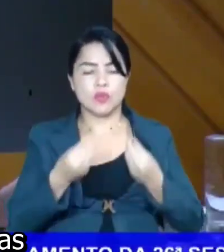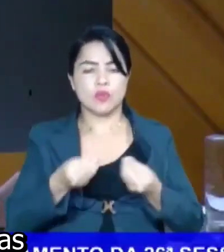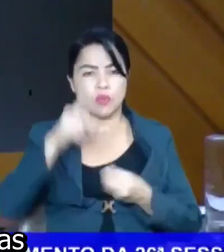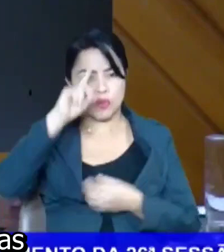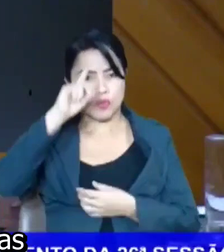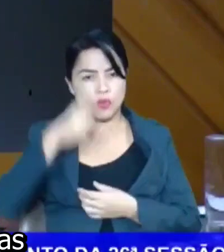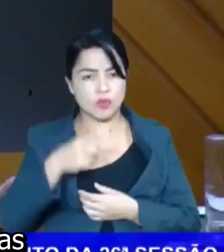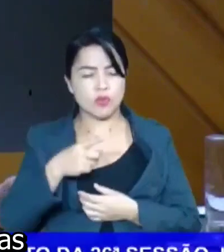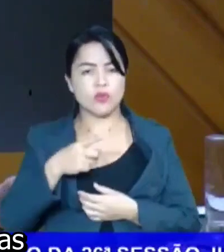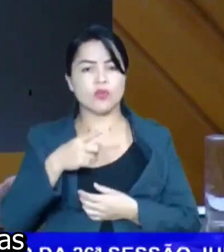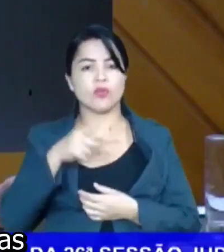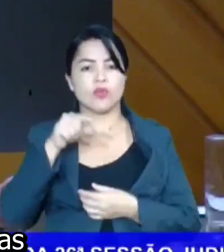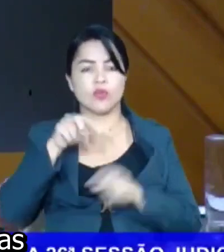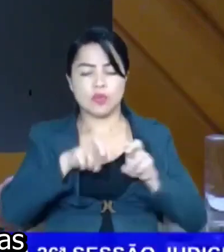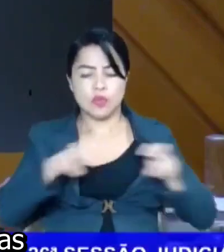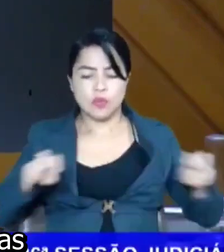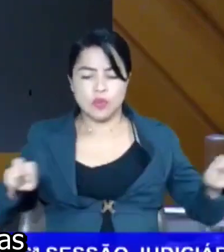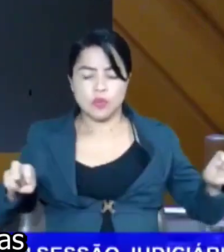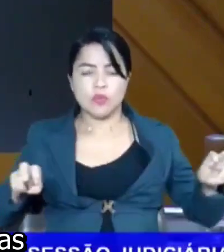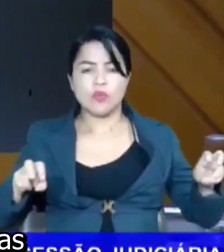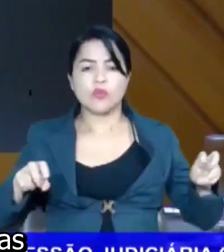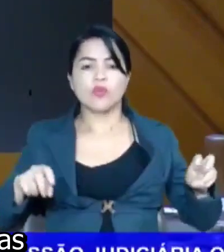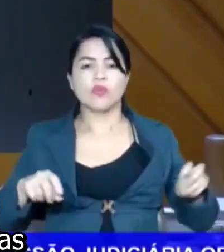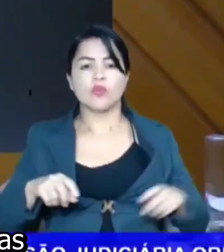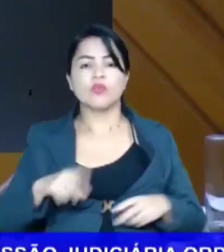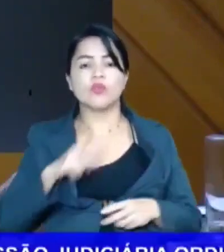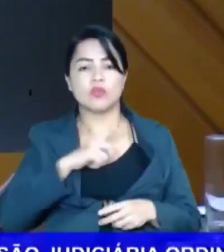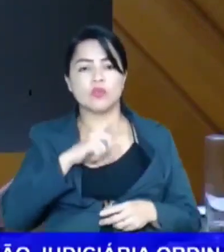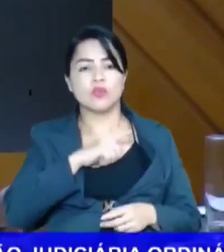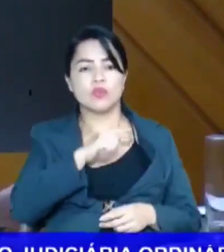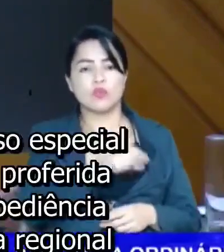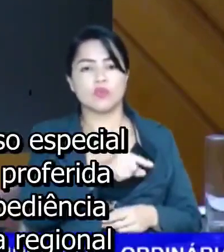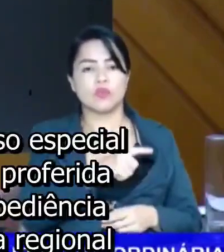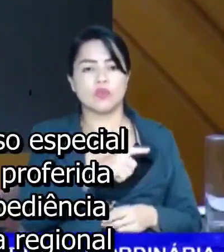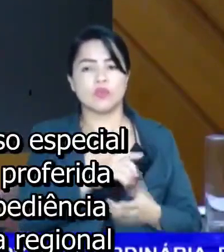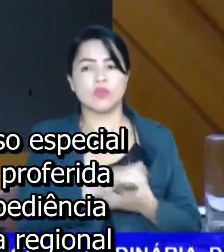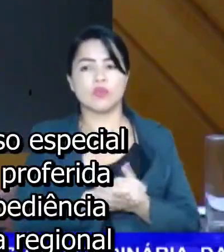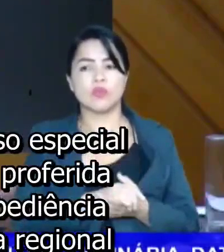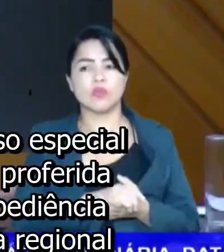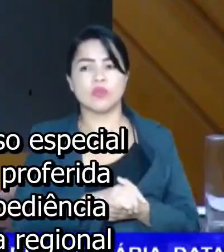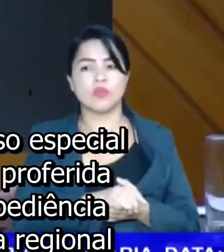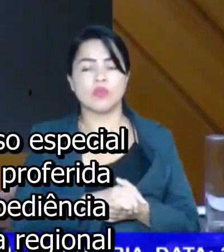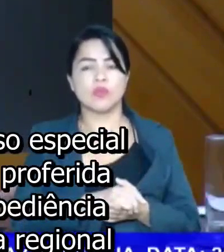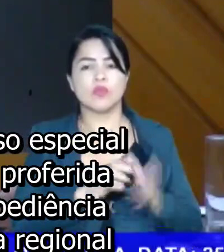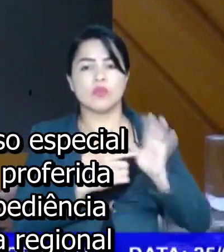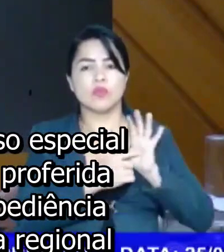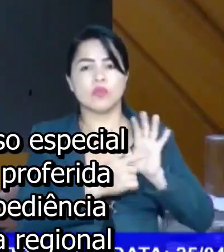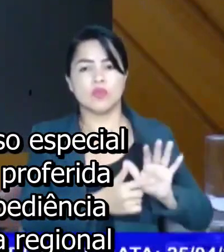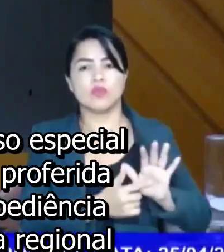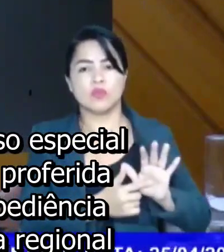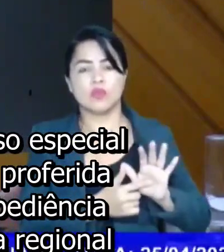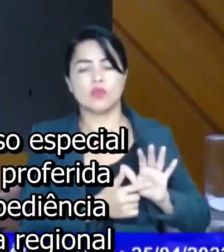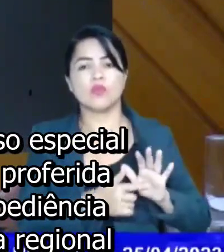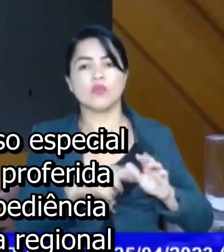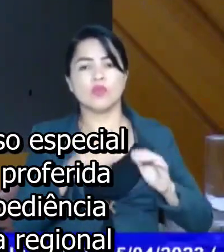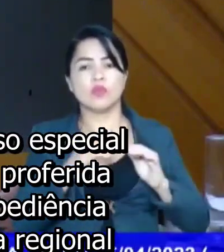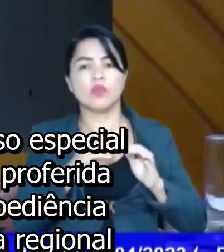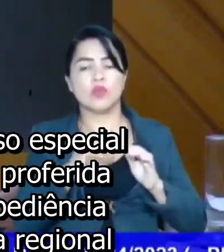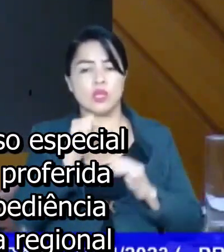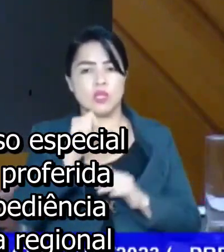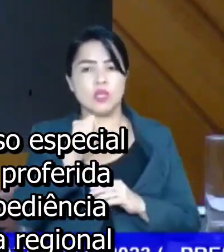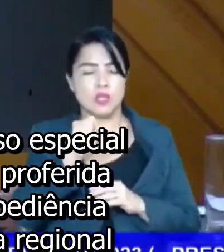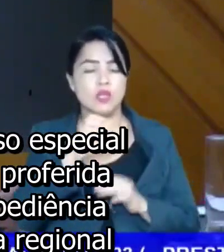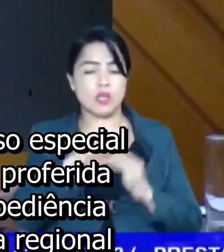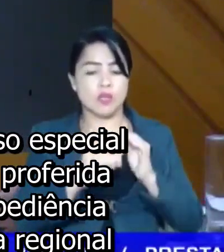decisões dessa corte, né? E, inclusive, uma delas foi submetida à Corte Superior